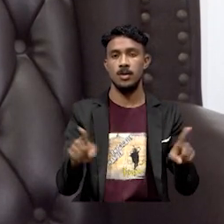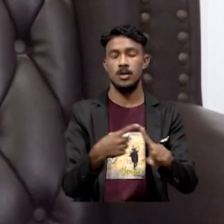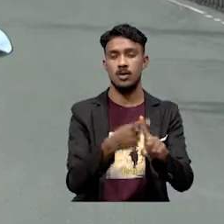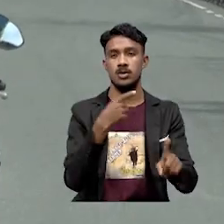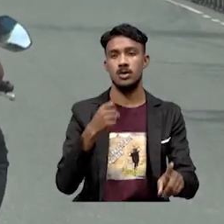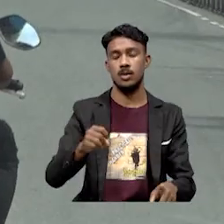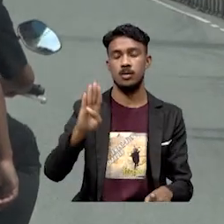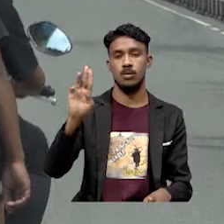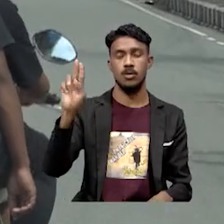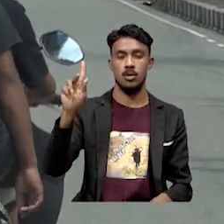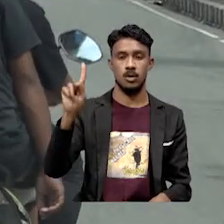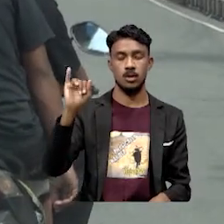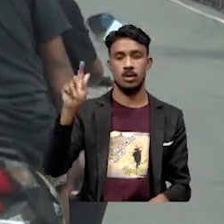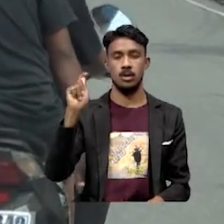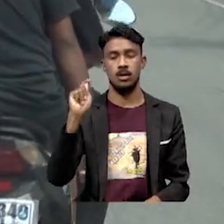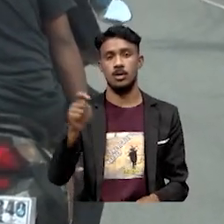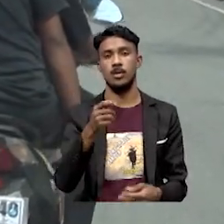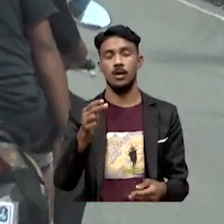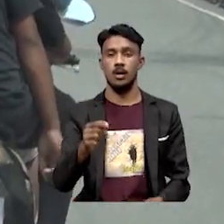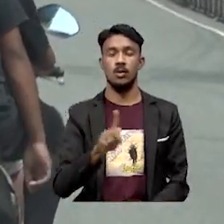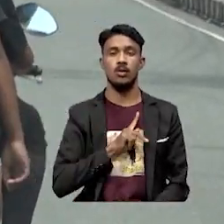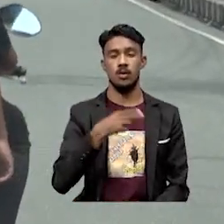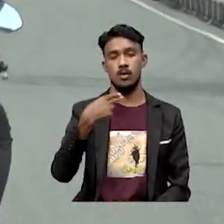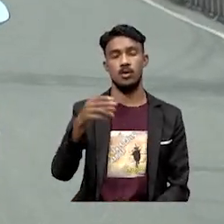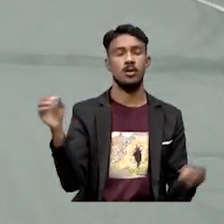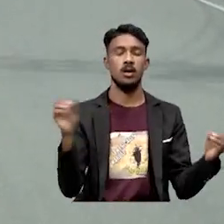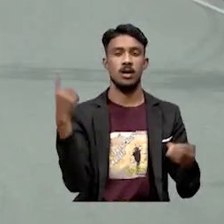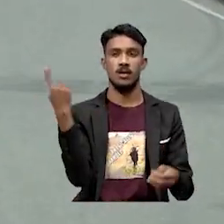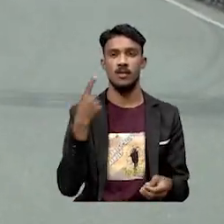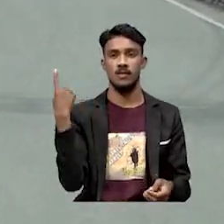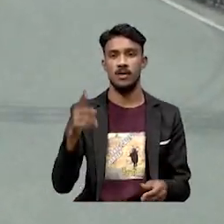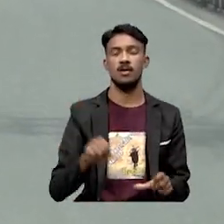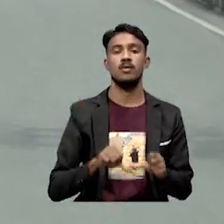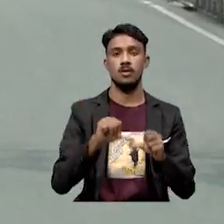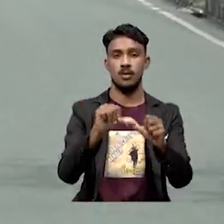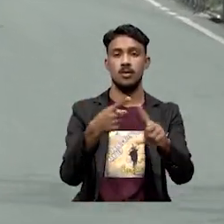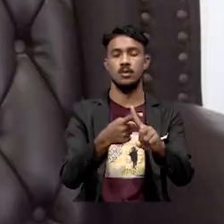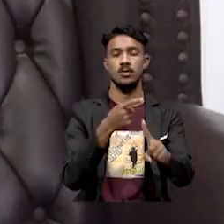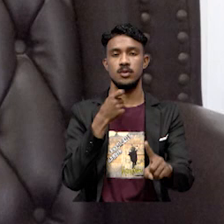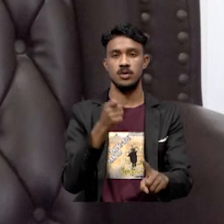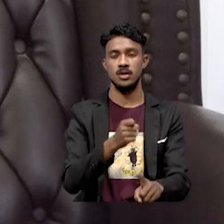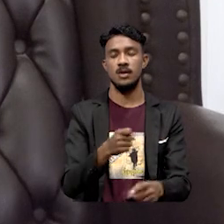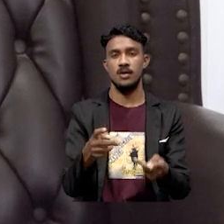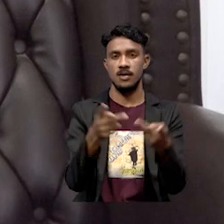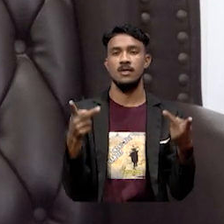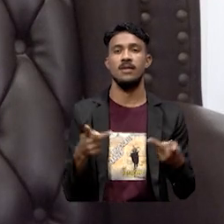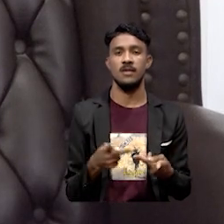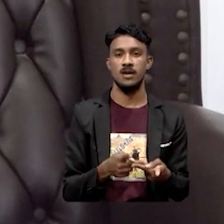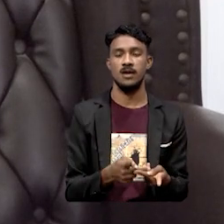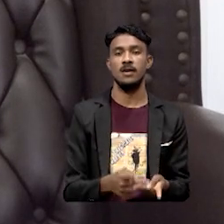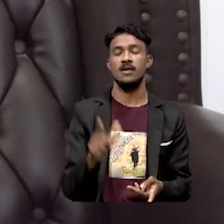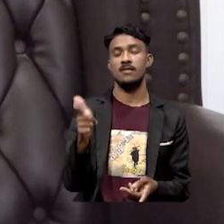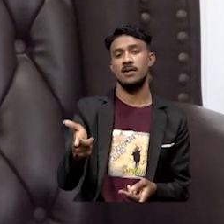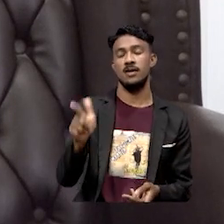Bintane ba toia kuluhu relativo. Ida mos, mas continuação, Rusi Avenida 20 de